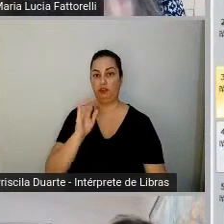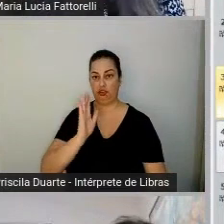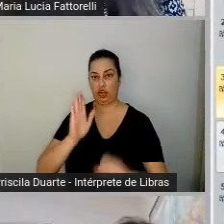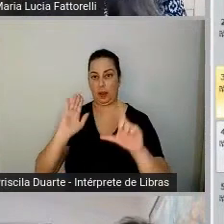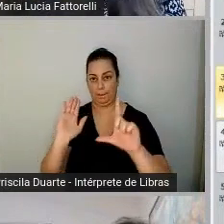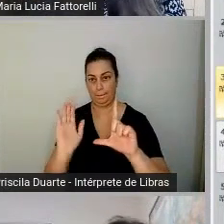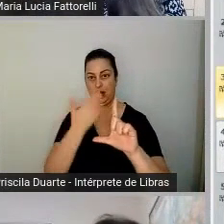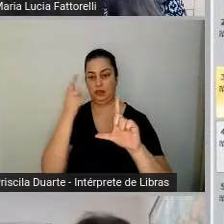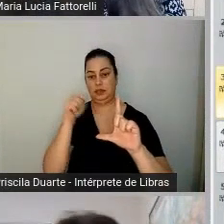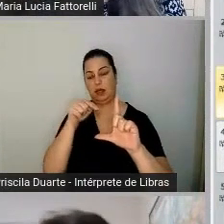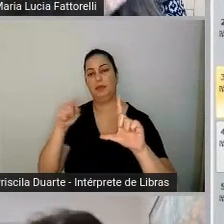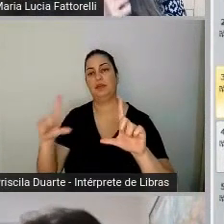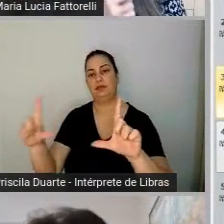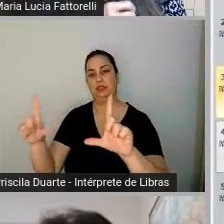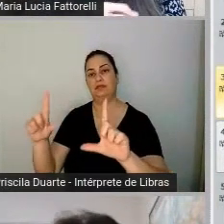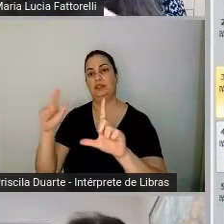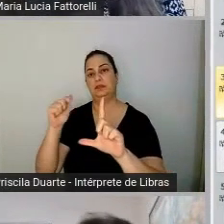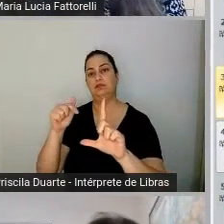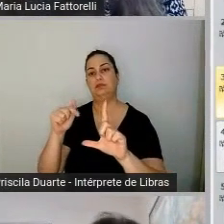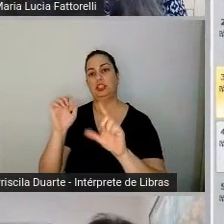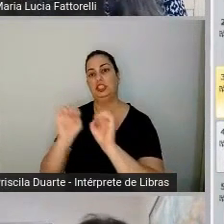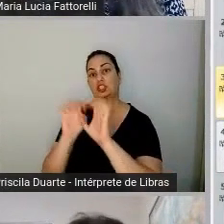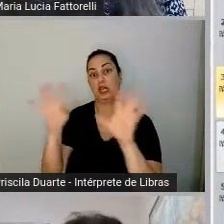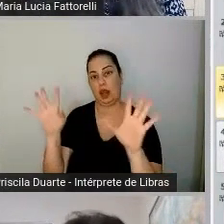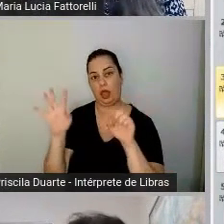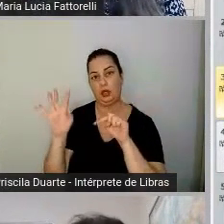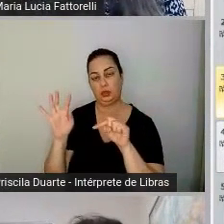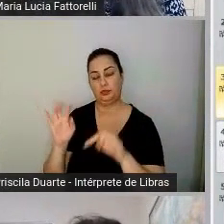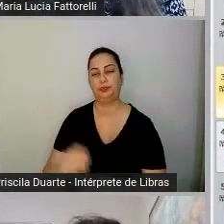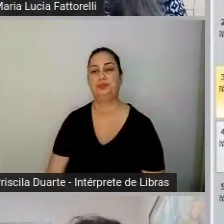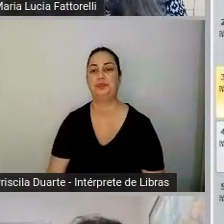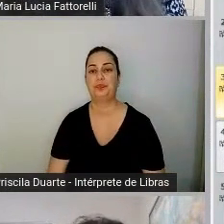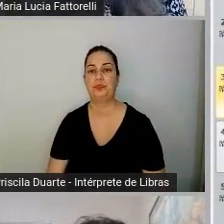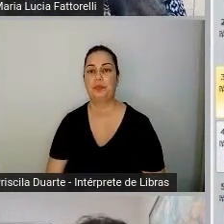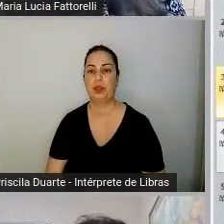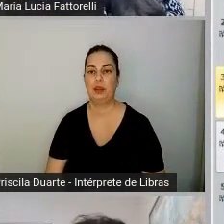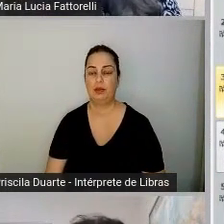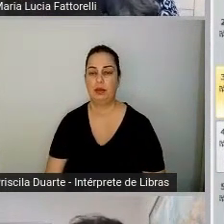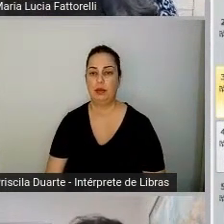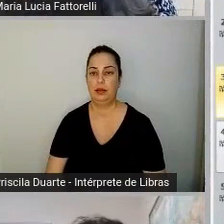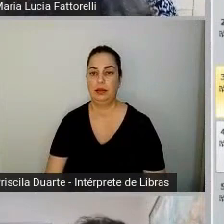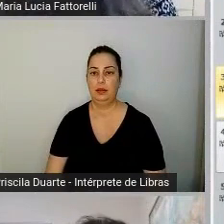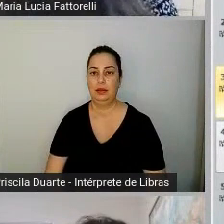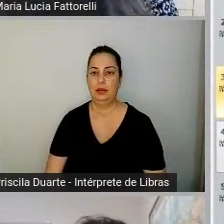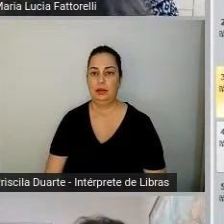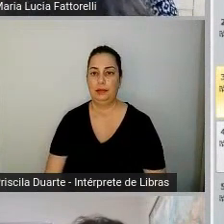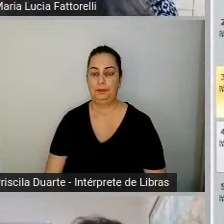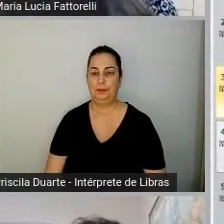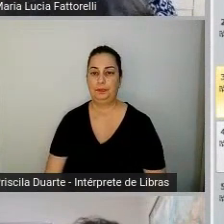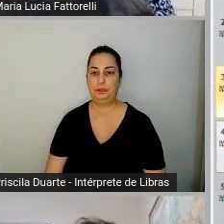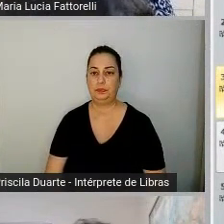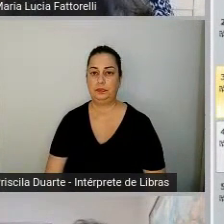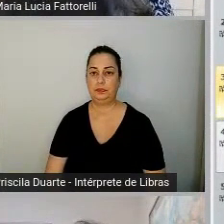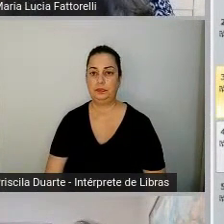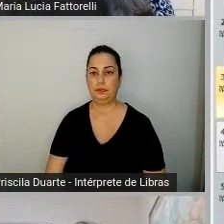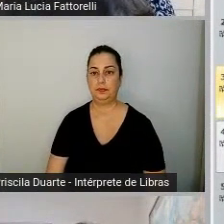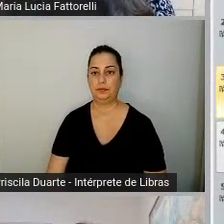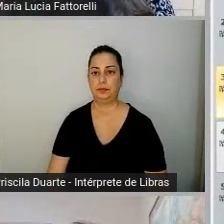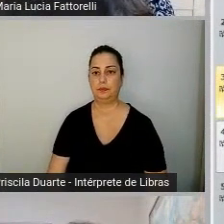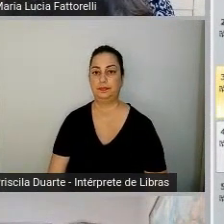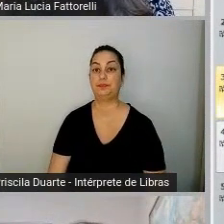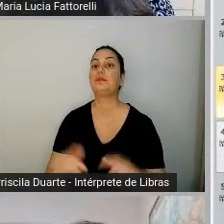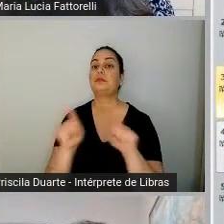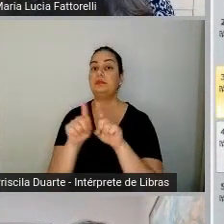voltar para outra forma e depois eu volto para o modo de apresentação. Aí, no caso, qual que é o outro argumento